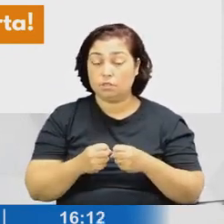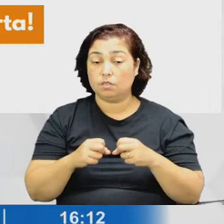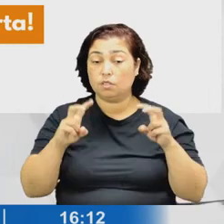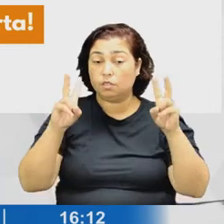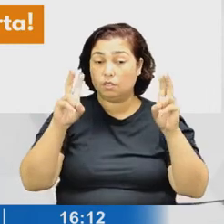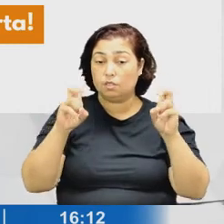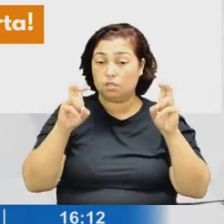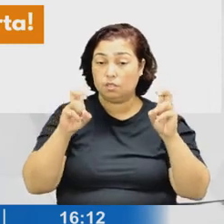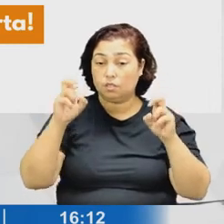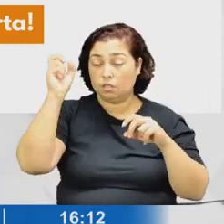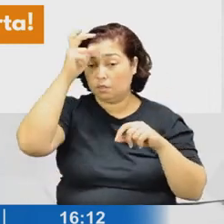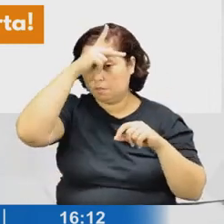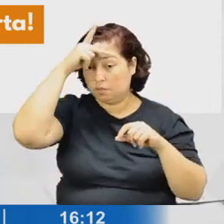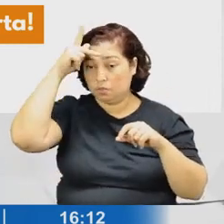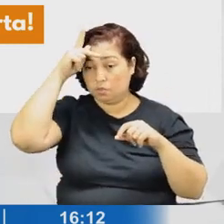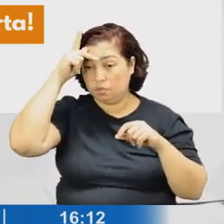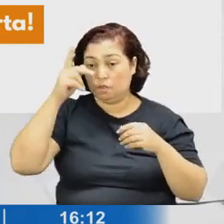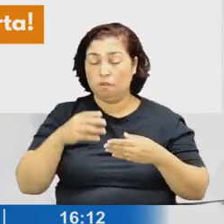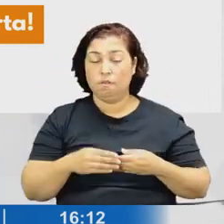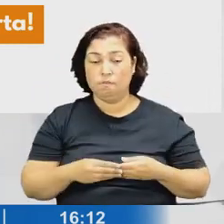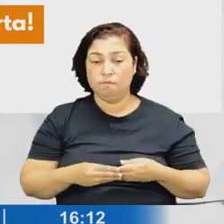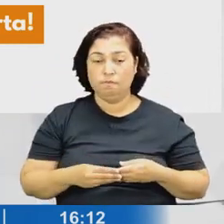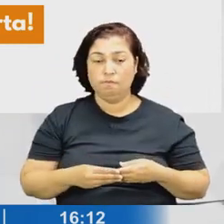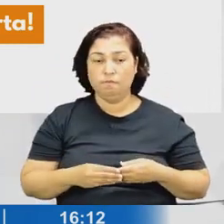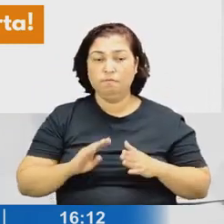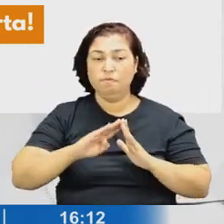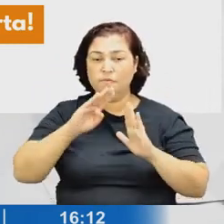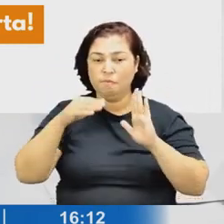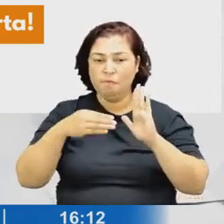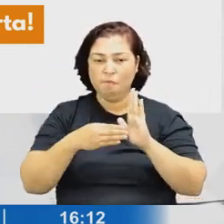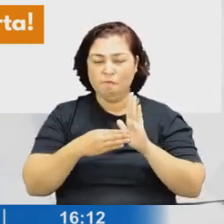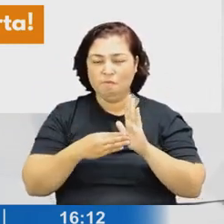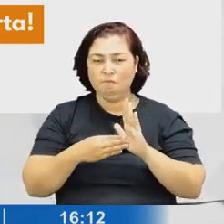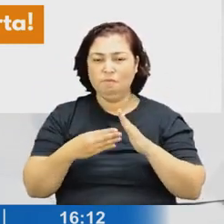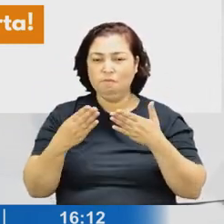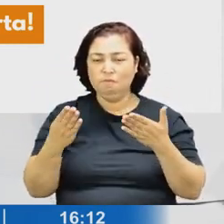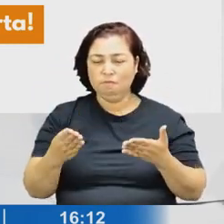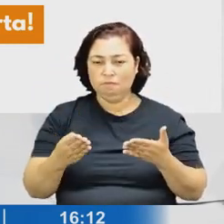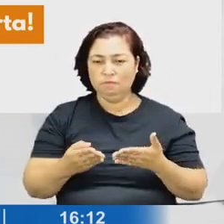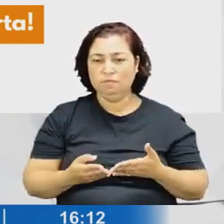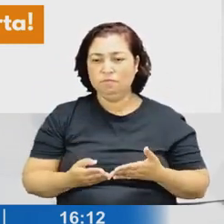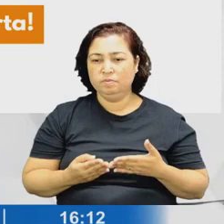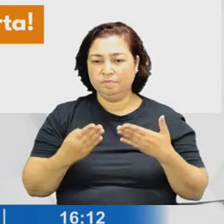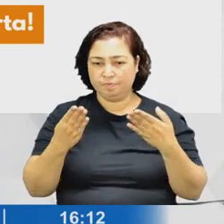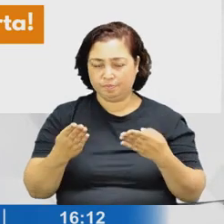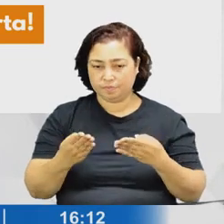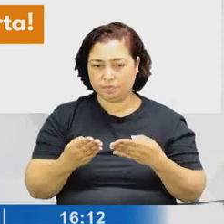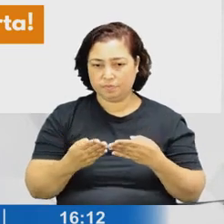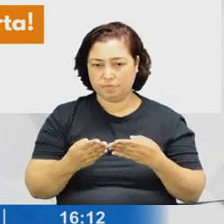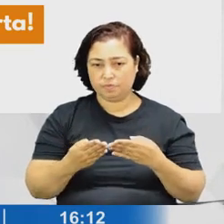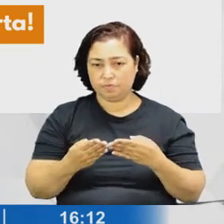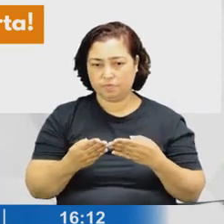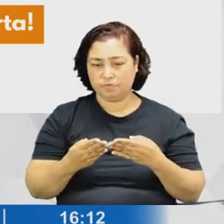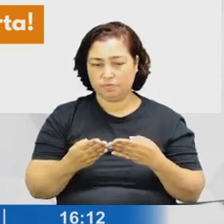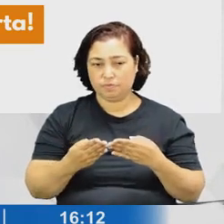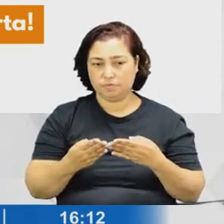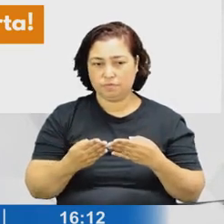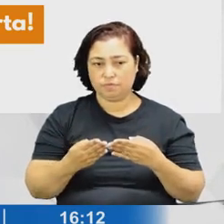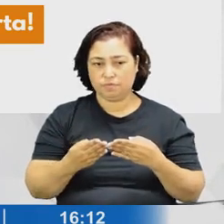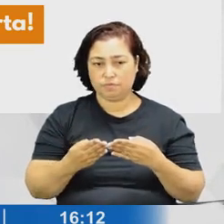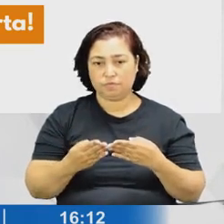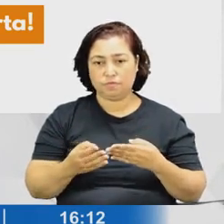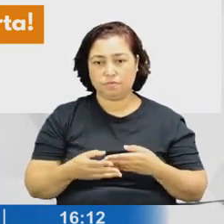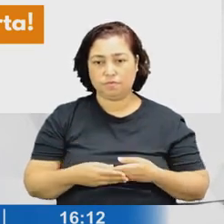temas ou pessoas ou instituições tudo isso respinga em você respira tá